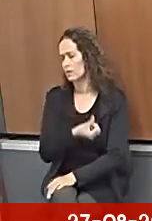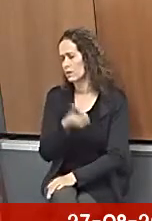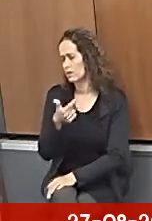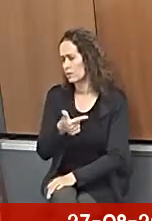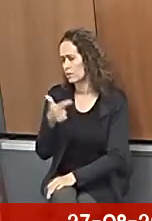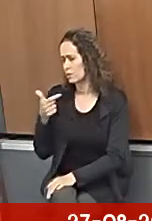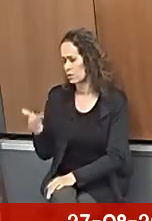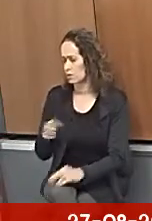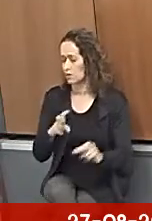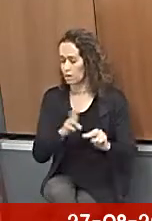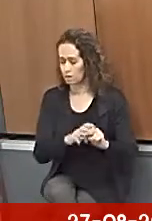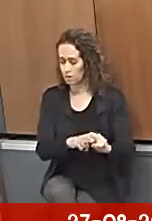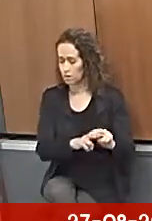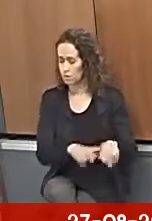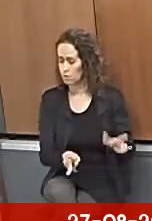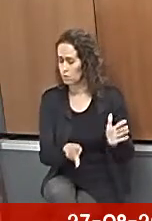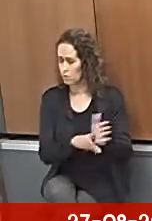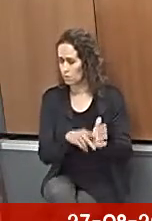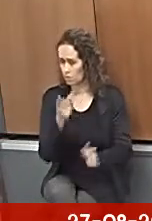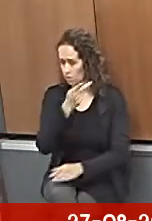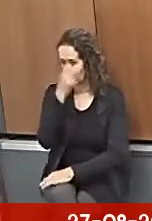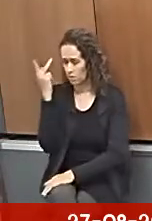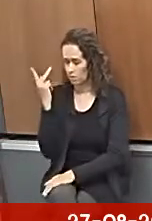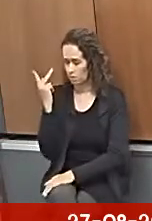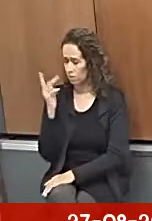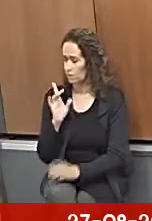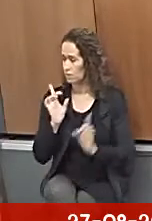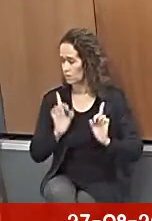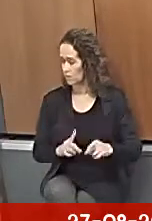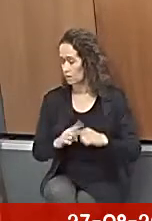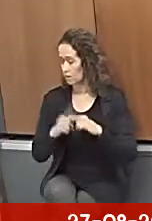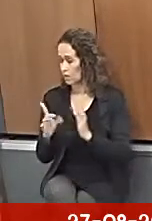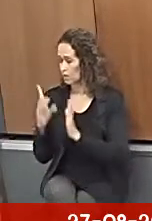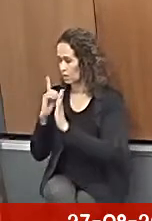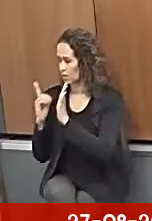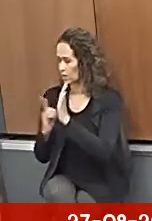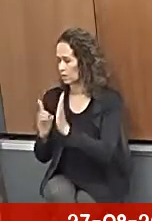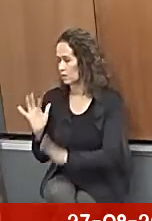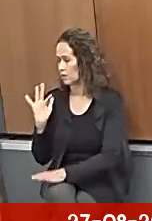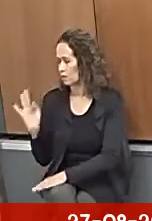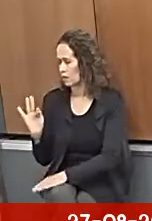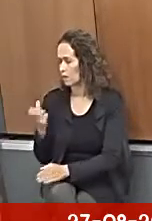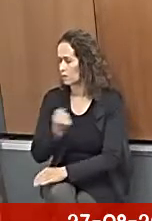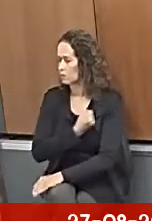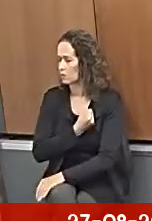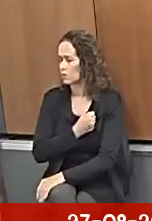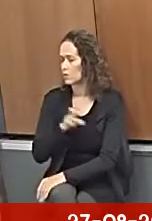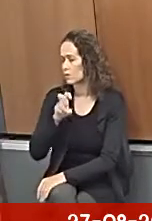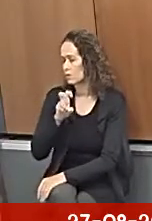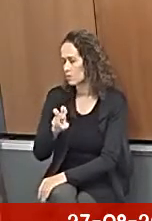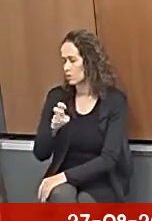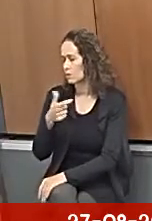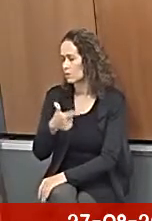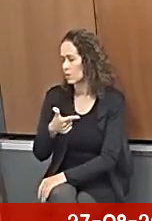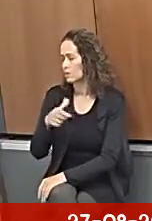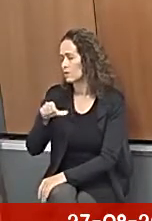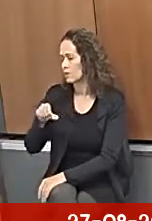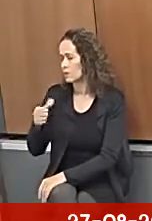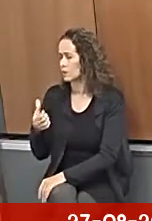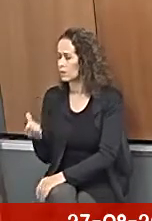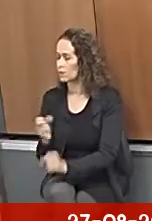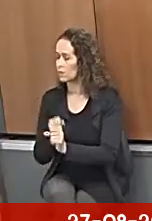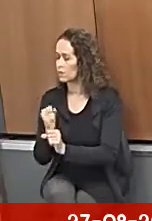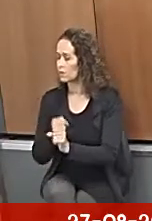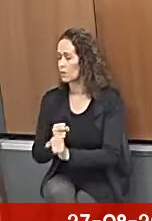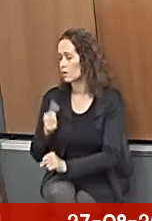assentos dedicados às pessoas com deficiência porém o decreto federal de número 5296 publicado ano de